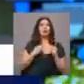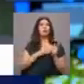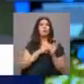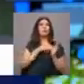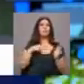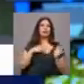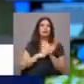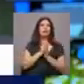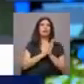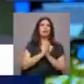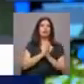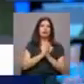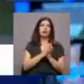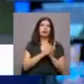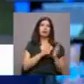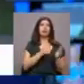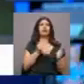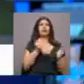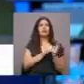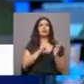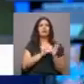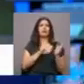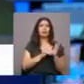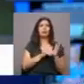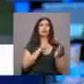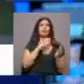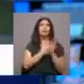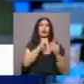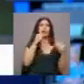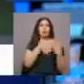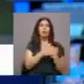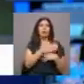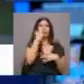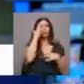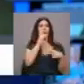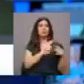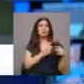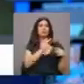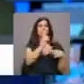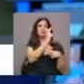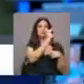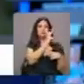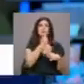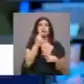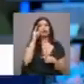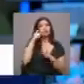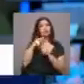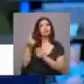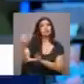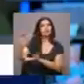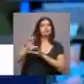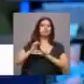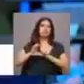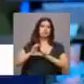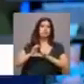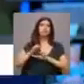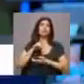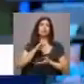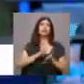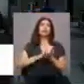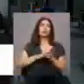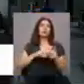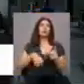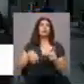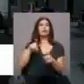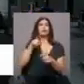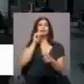pandemia, assim inflacionando o número de vítimas no país. Como constatou o correspondente da RTP no Rio de Janeiro, Pedro Sá Guerra.